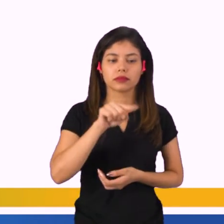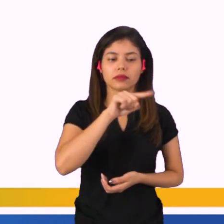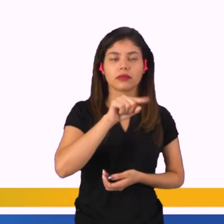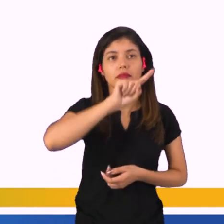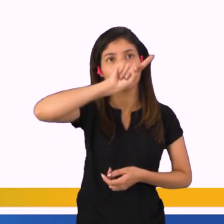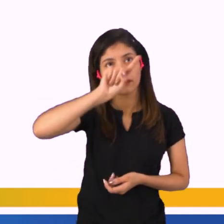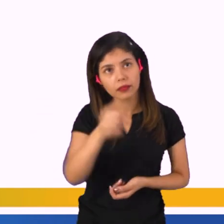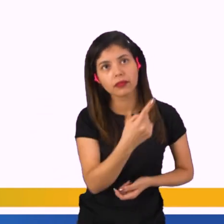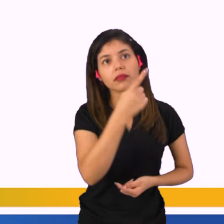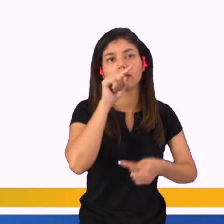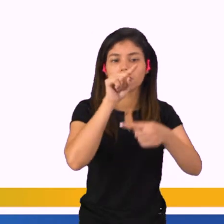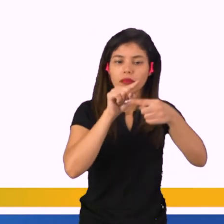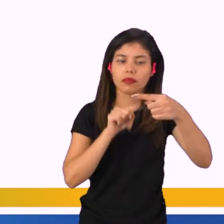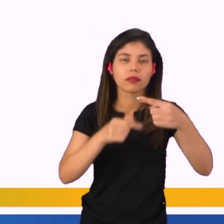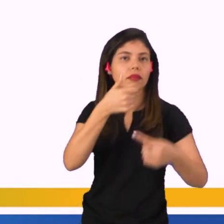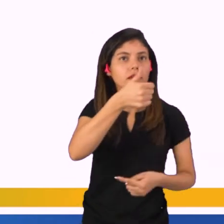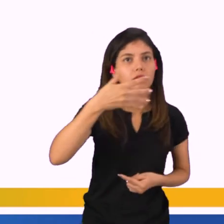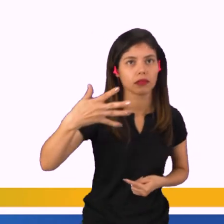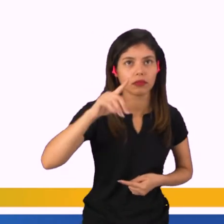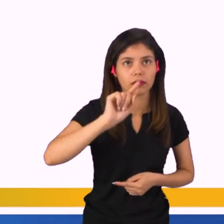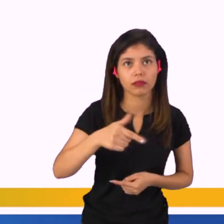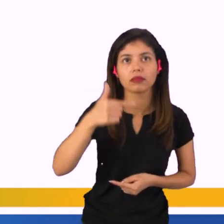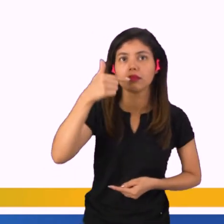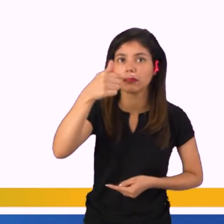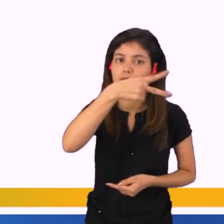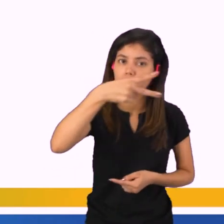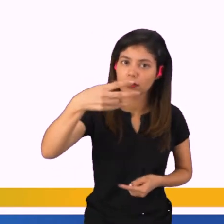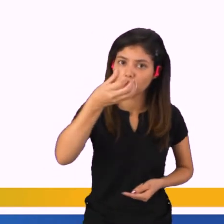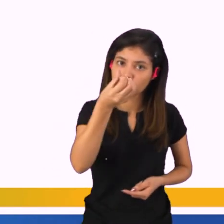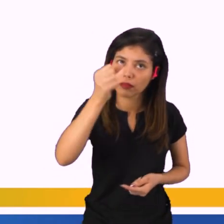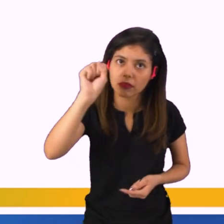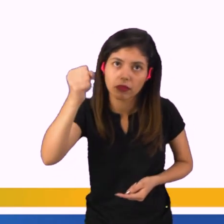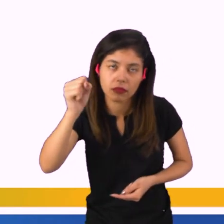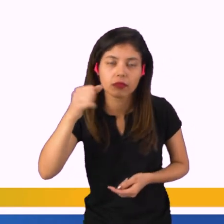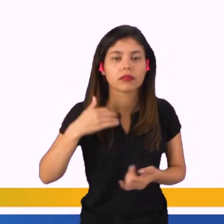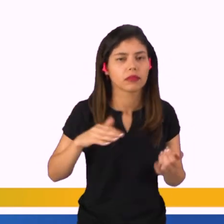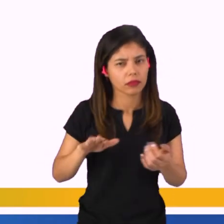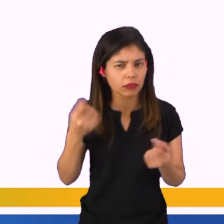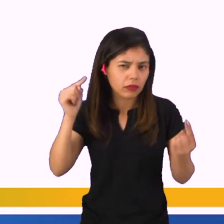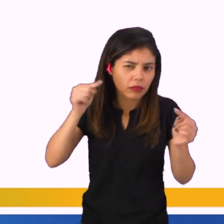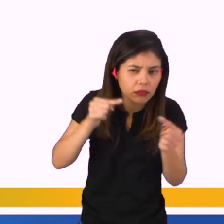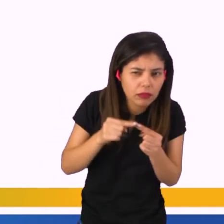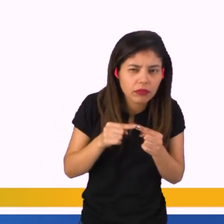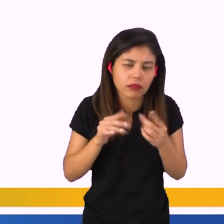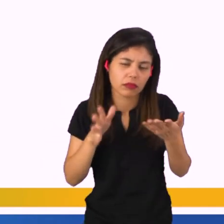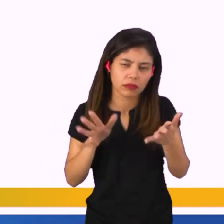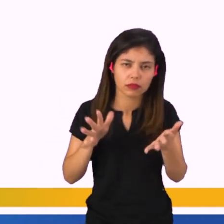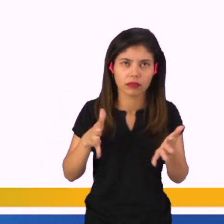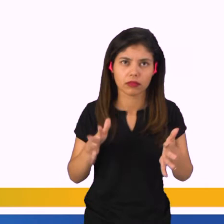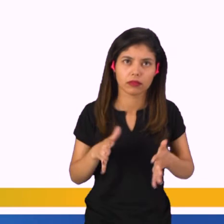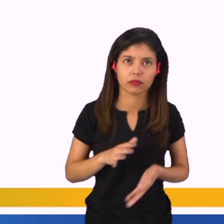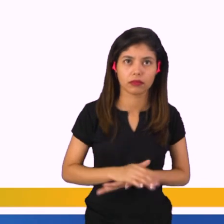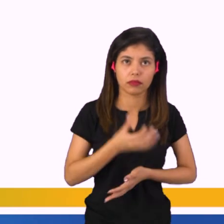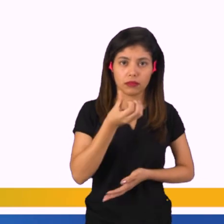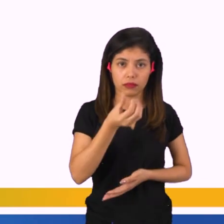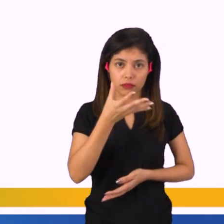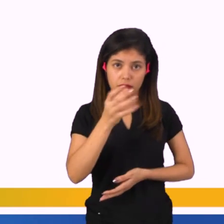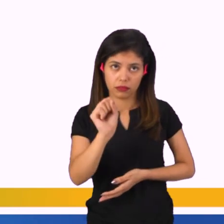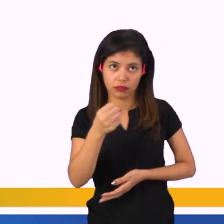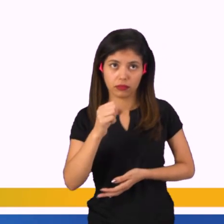arroba. Então, acompanhe comigo. 1000 dividido para 14,7 vai dar